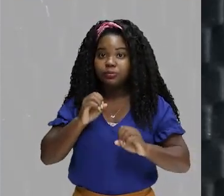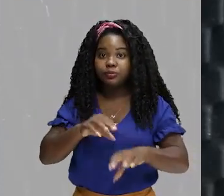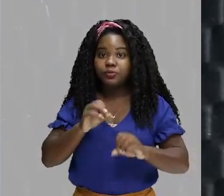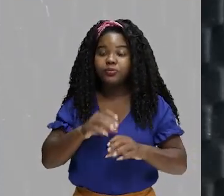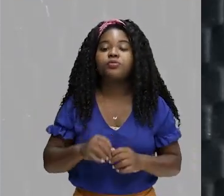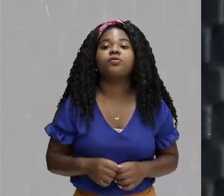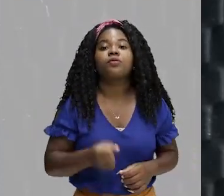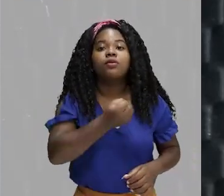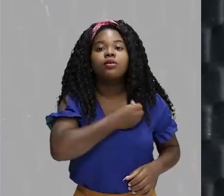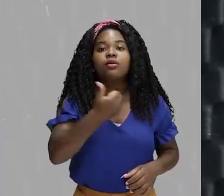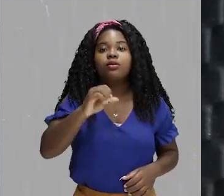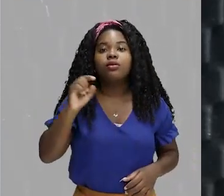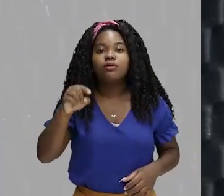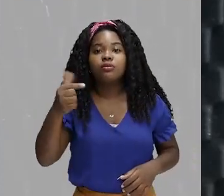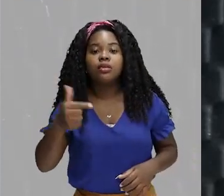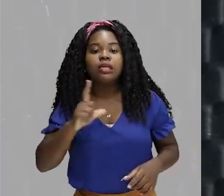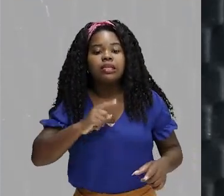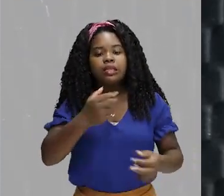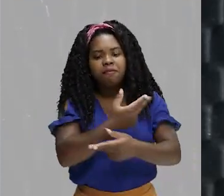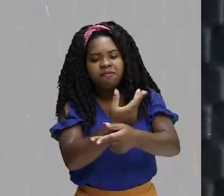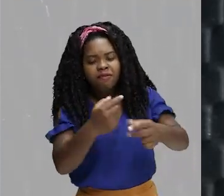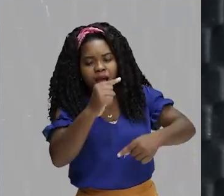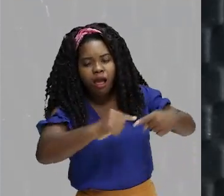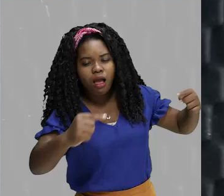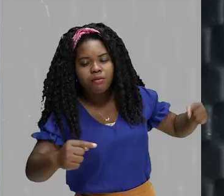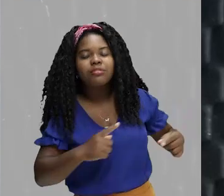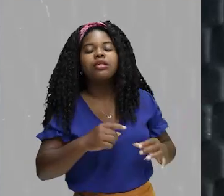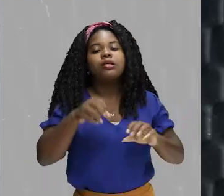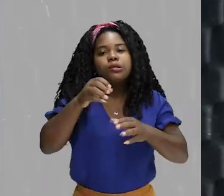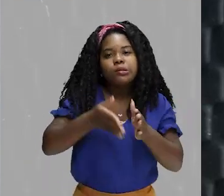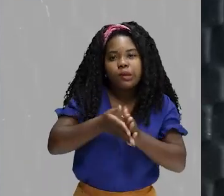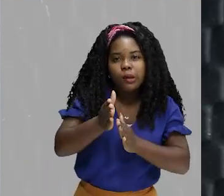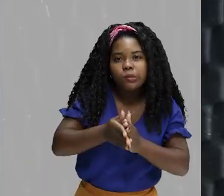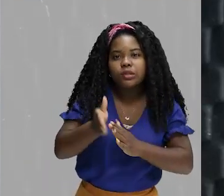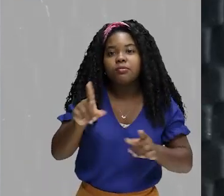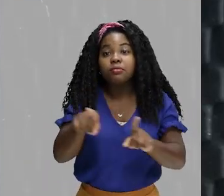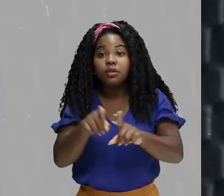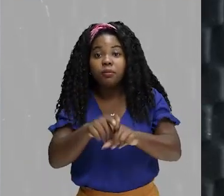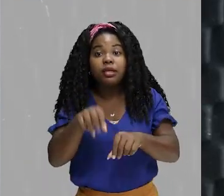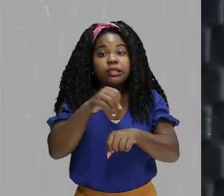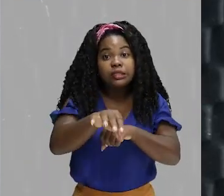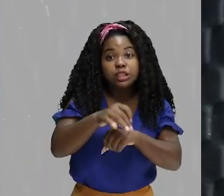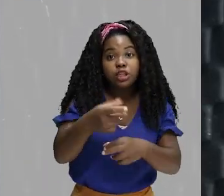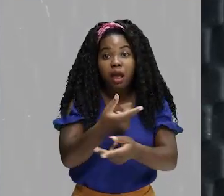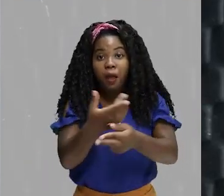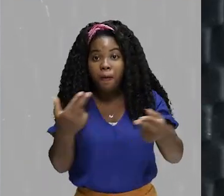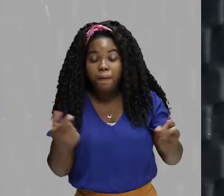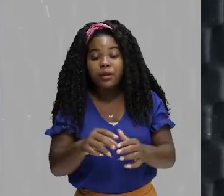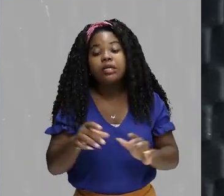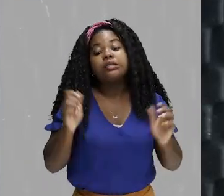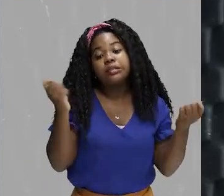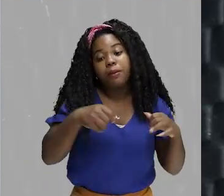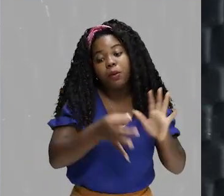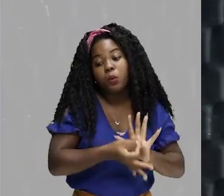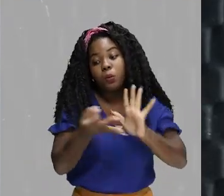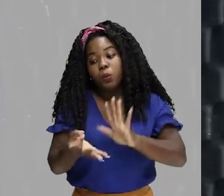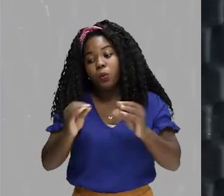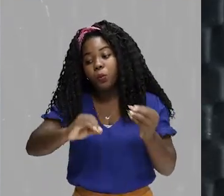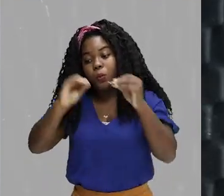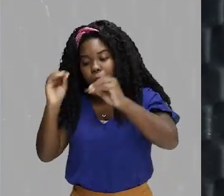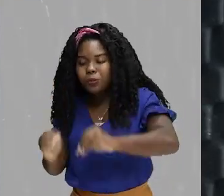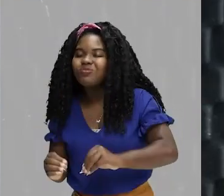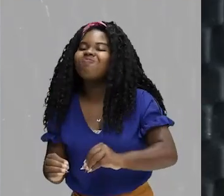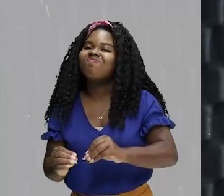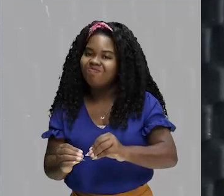tem material, tem apostila, tem atividade, tem dicas, tá? E lá vocês também podem deixar os comentários de vocês para que a gente vá